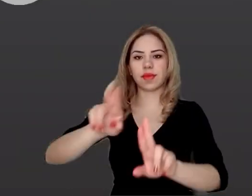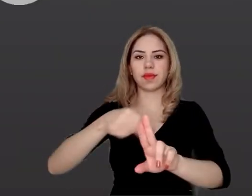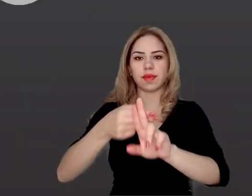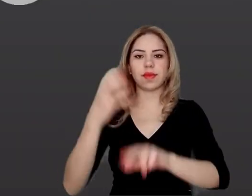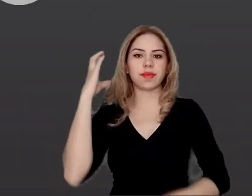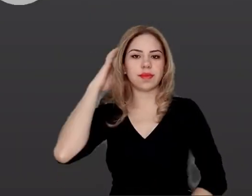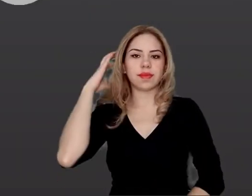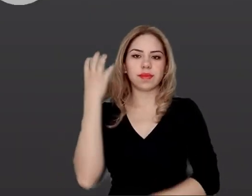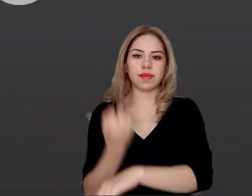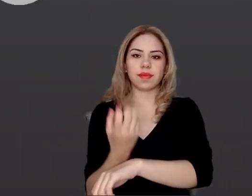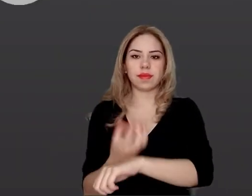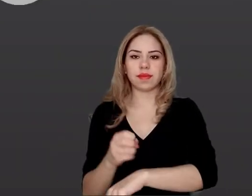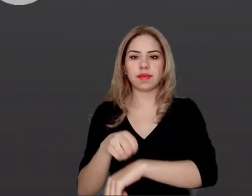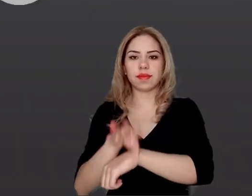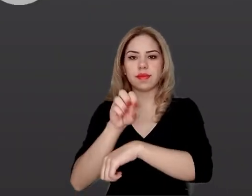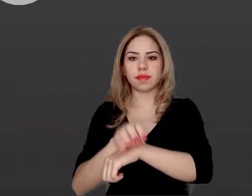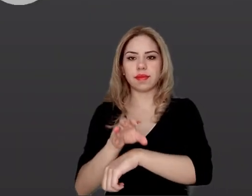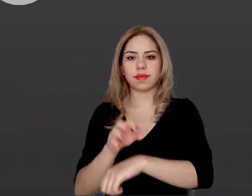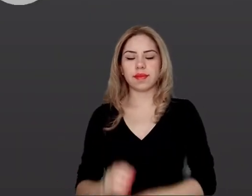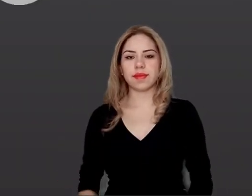Unifal MG em podcast.